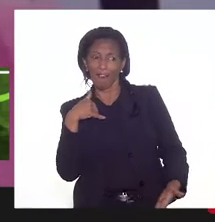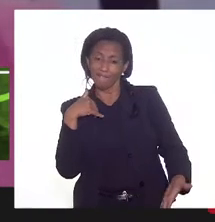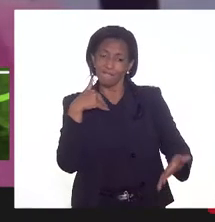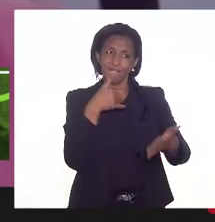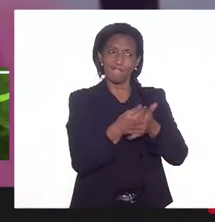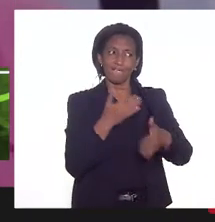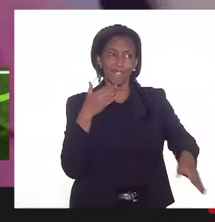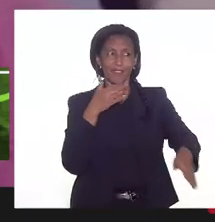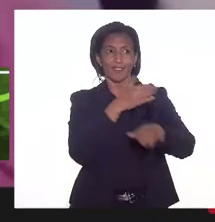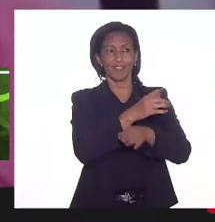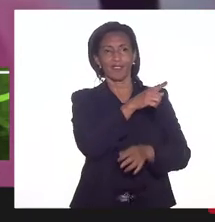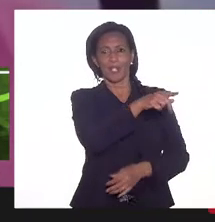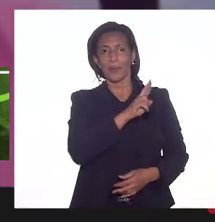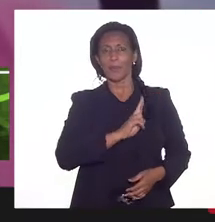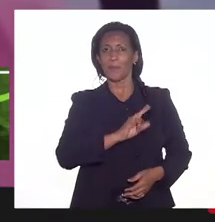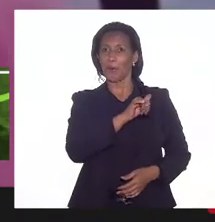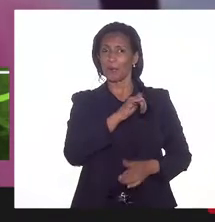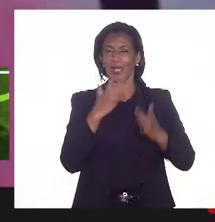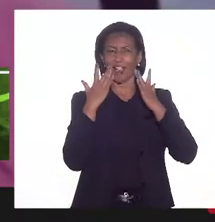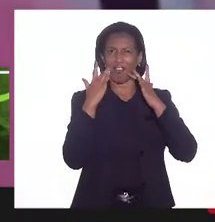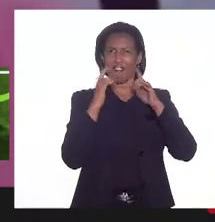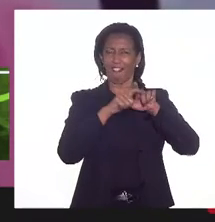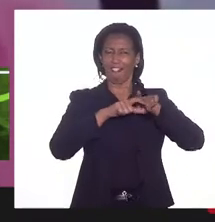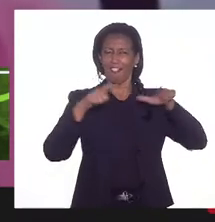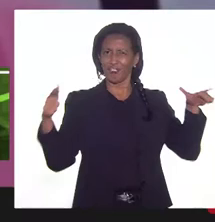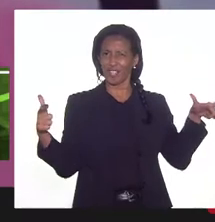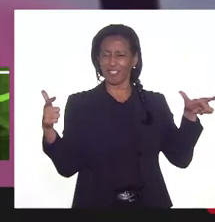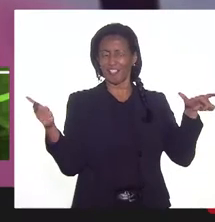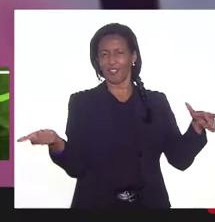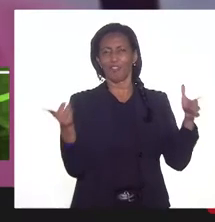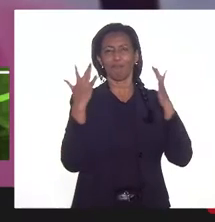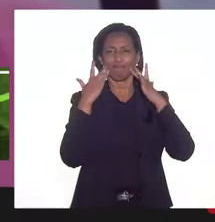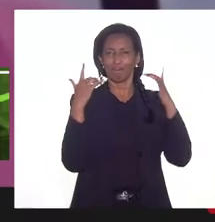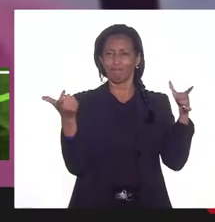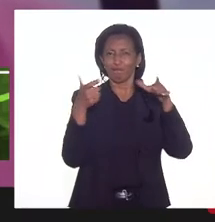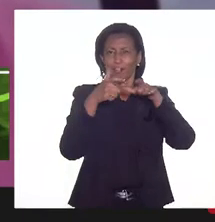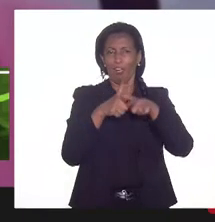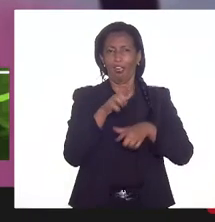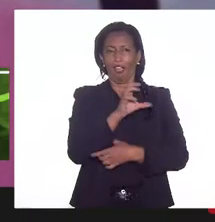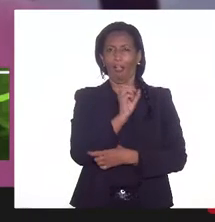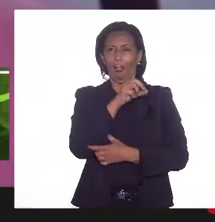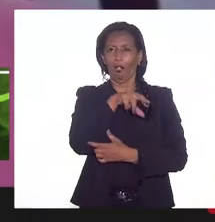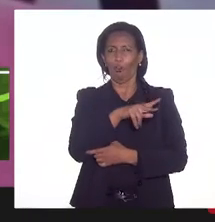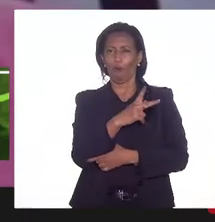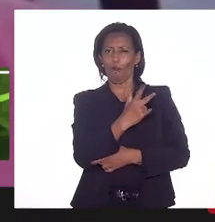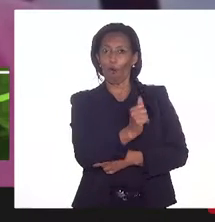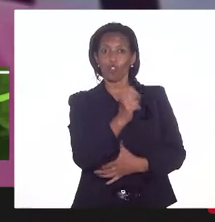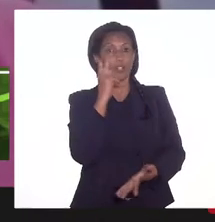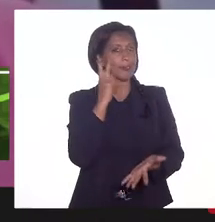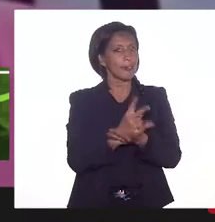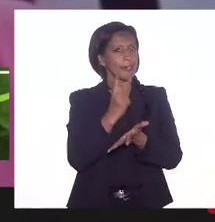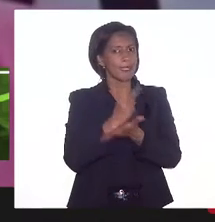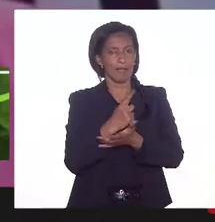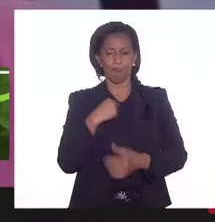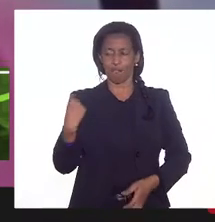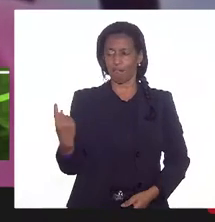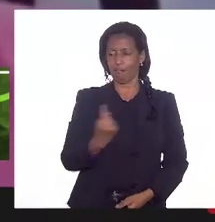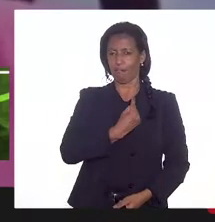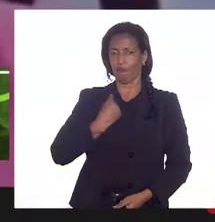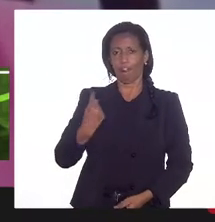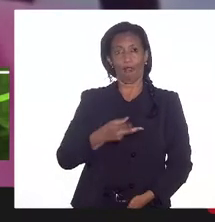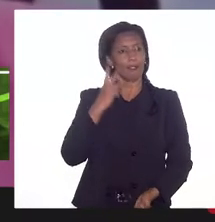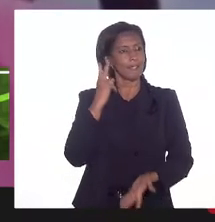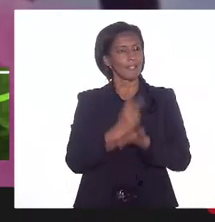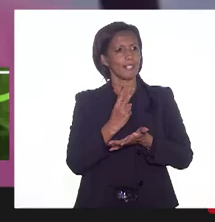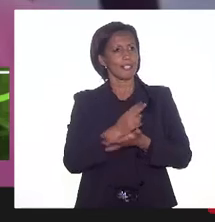aí para usar o teatrão o teatrinho a concha sempre foi nosso sempre foi nosso a sempre